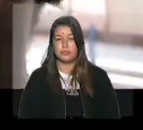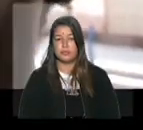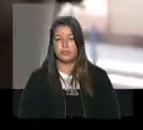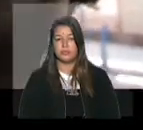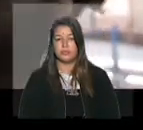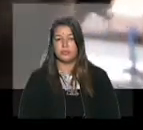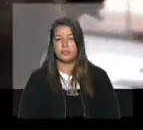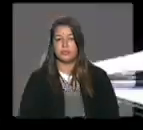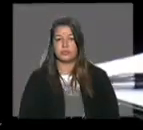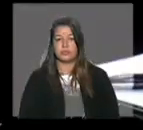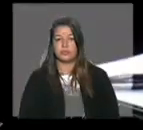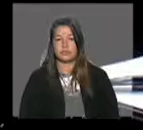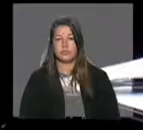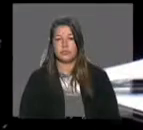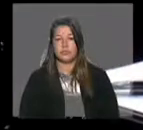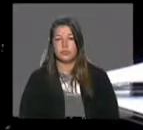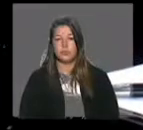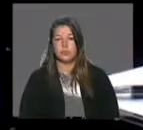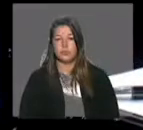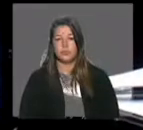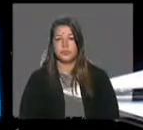portas.